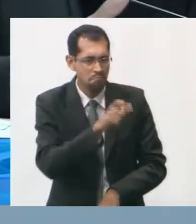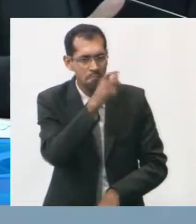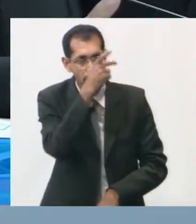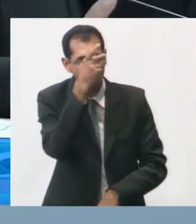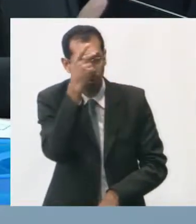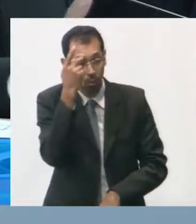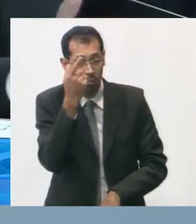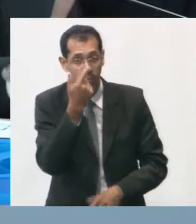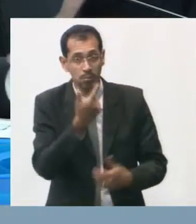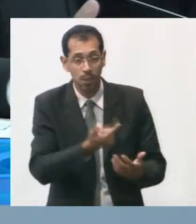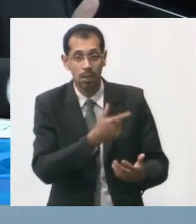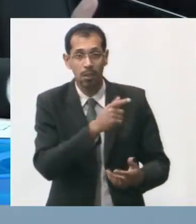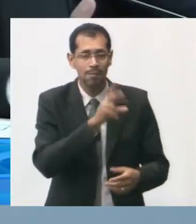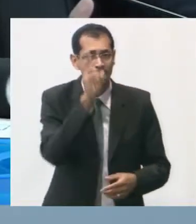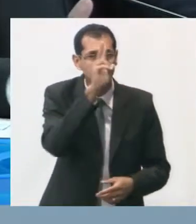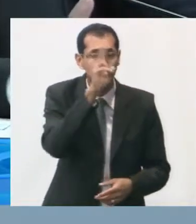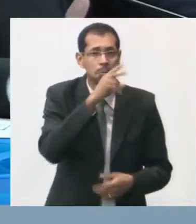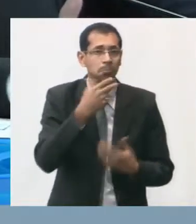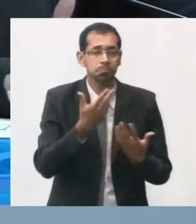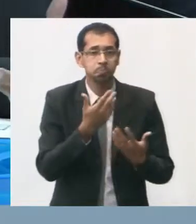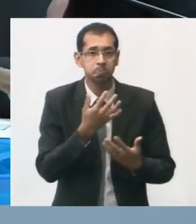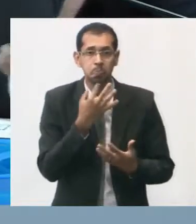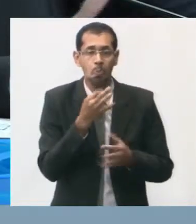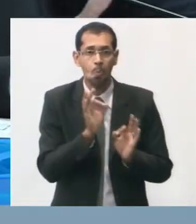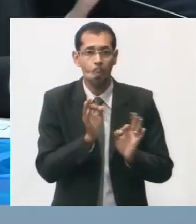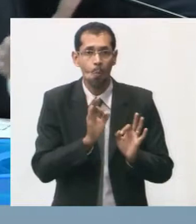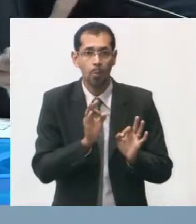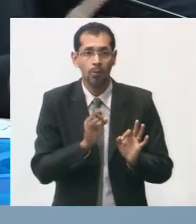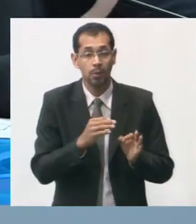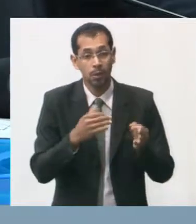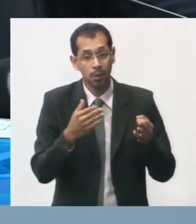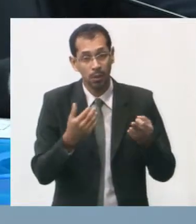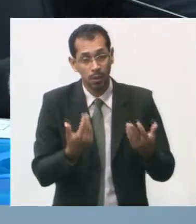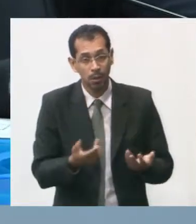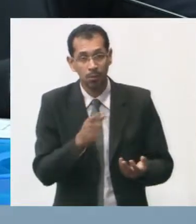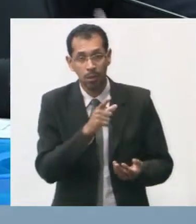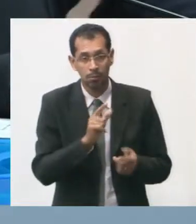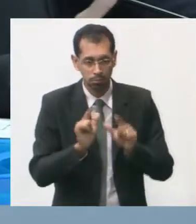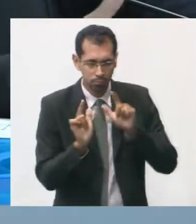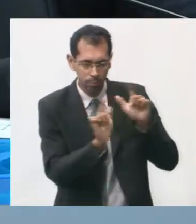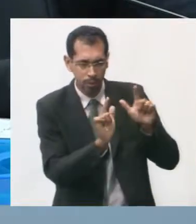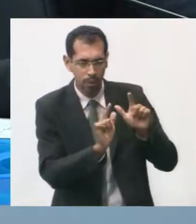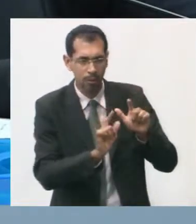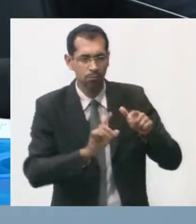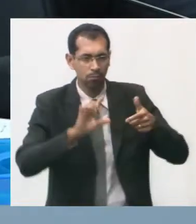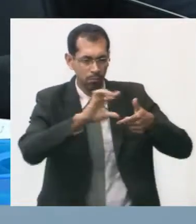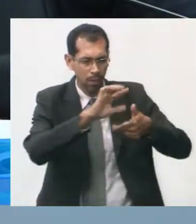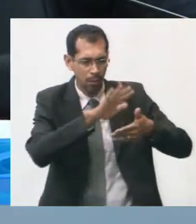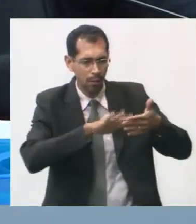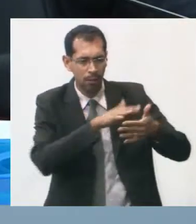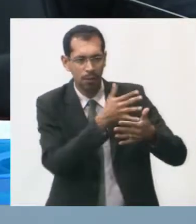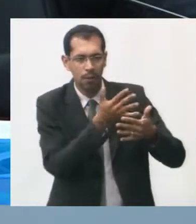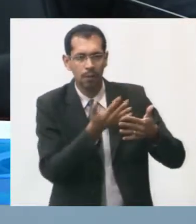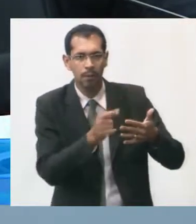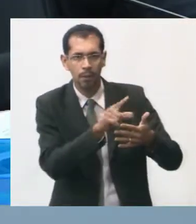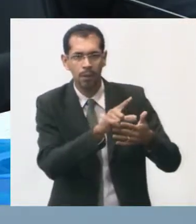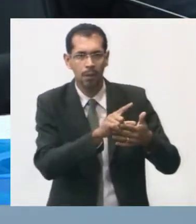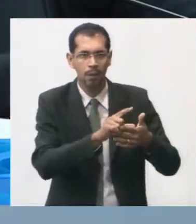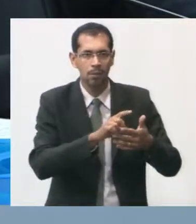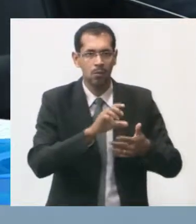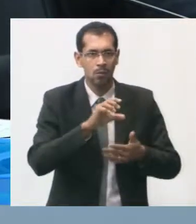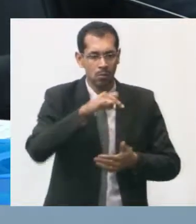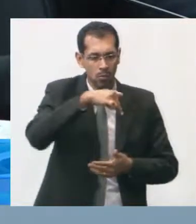divulgar a história, para que sirva assim de inspiração, de exemplo. Então, manifesto-me